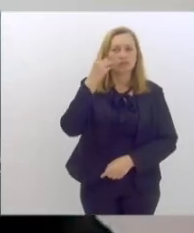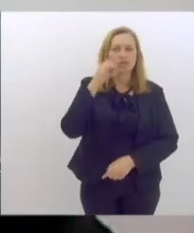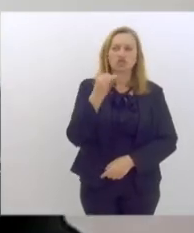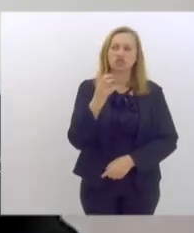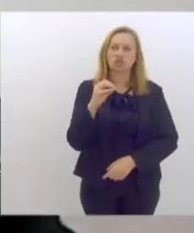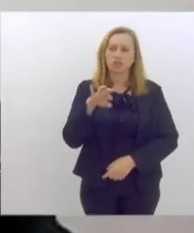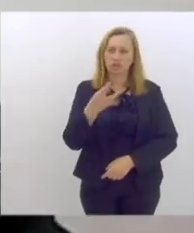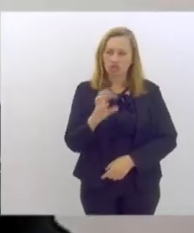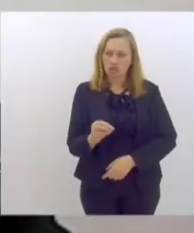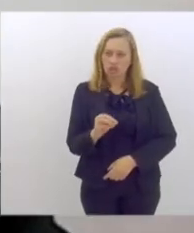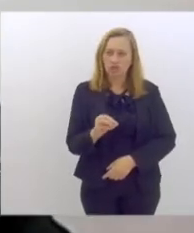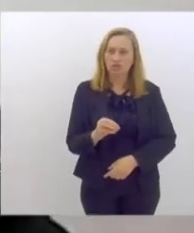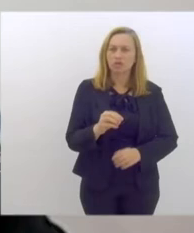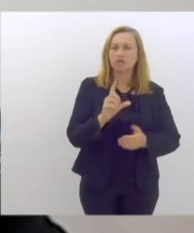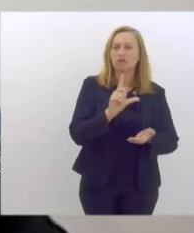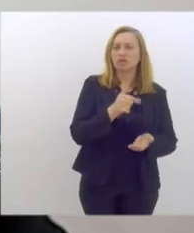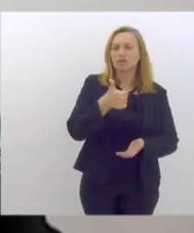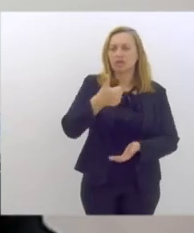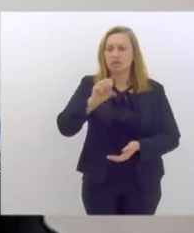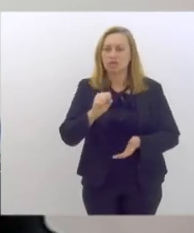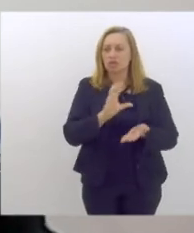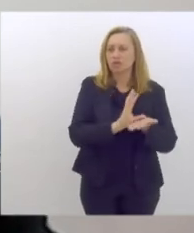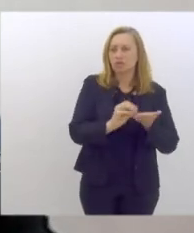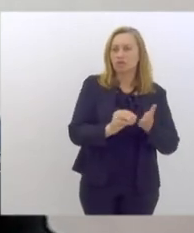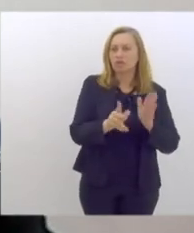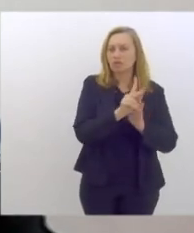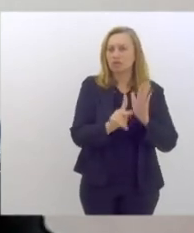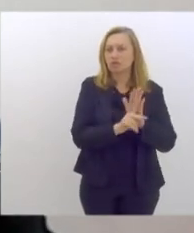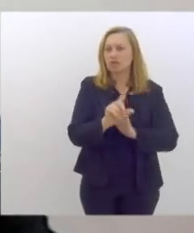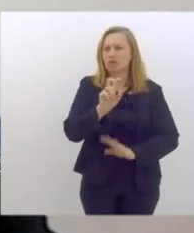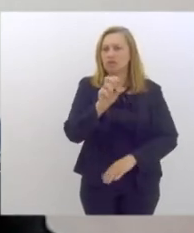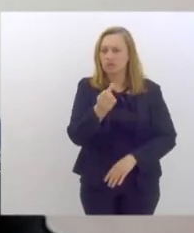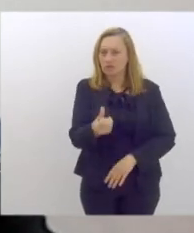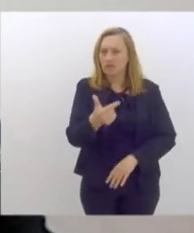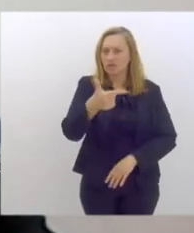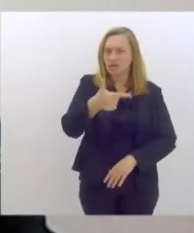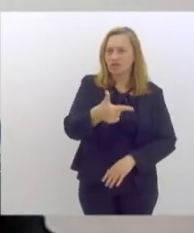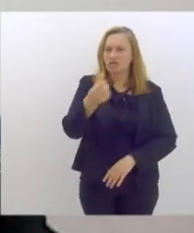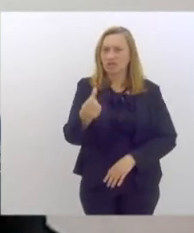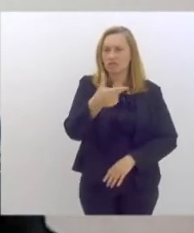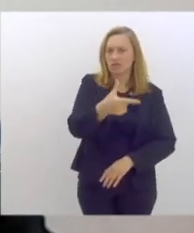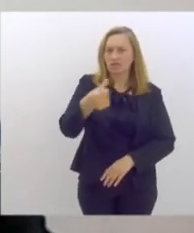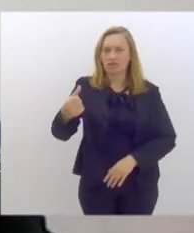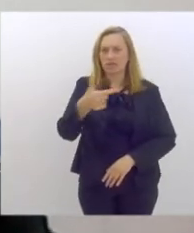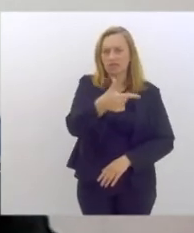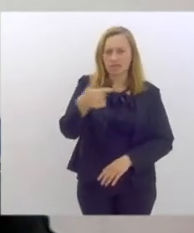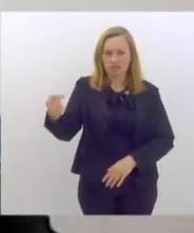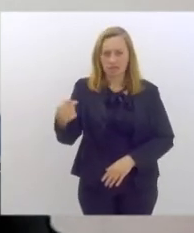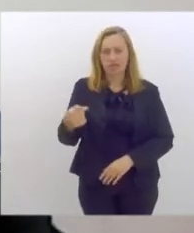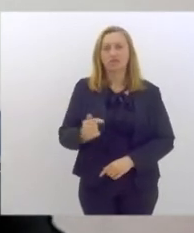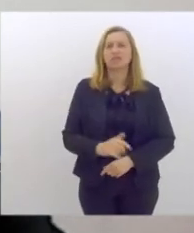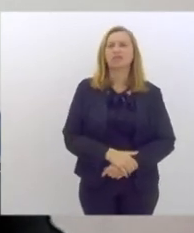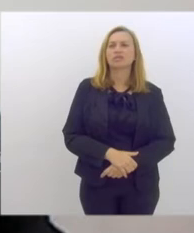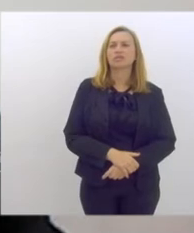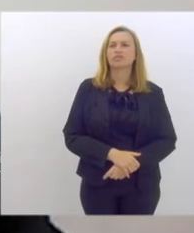Chico Machado idem 18 da volta projeto de lei nº 26 26 de 17